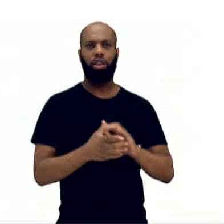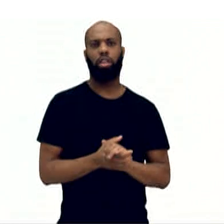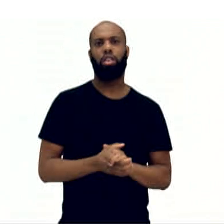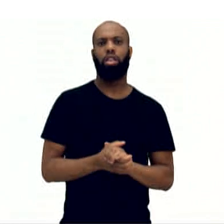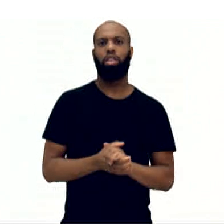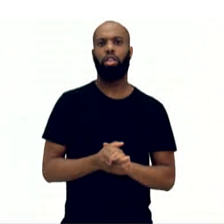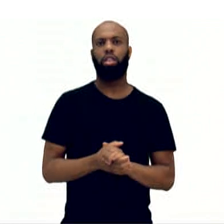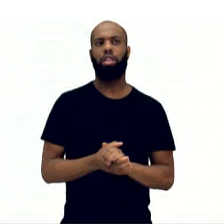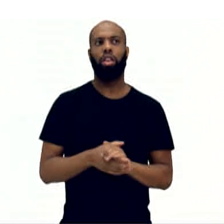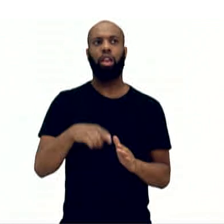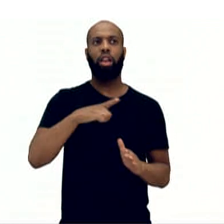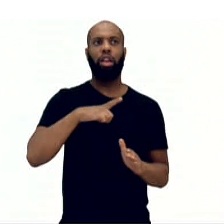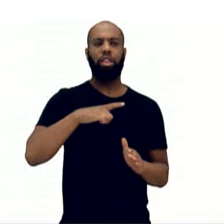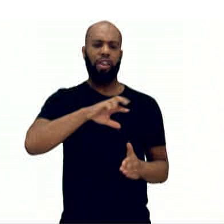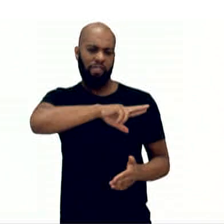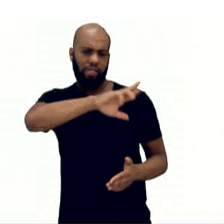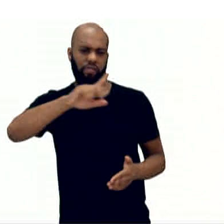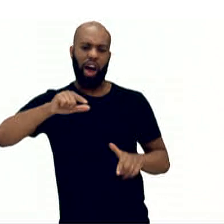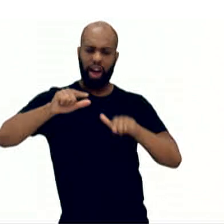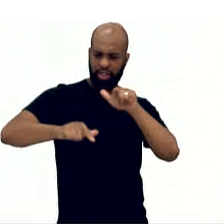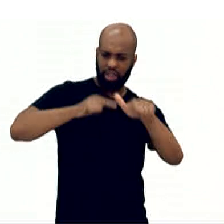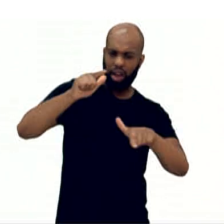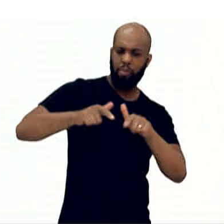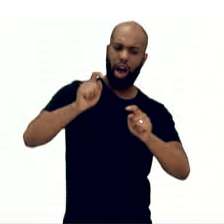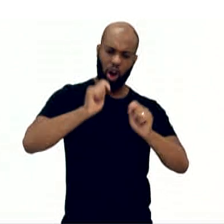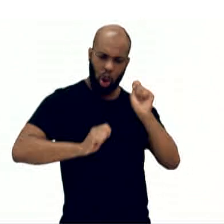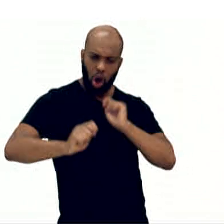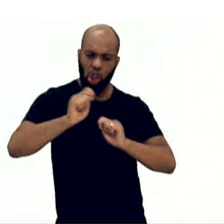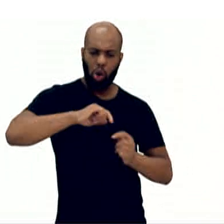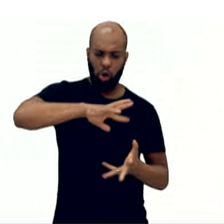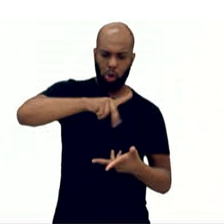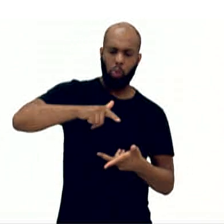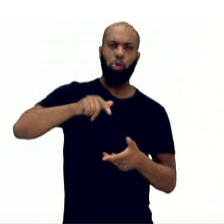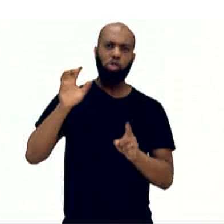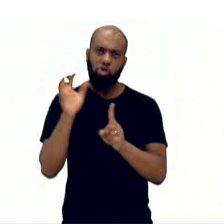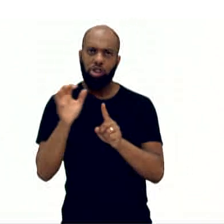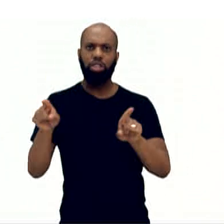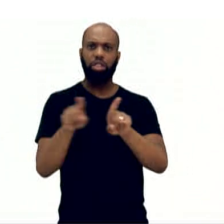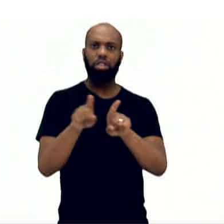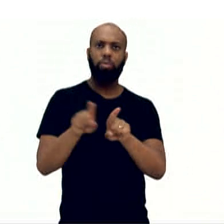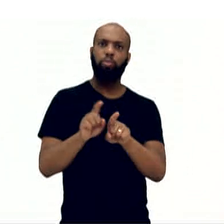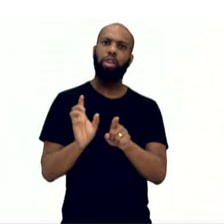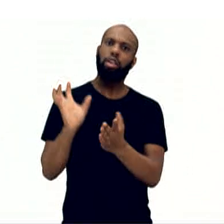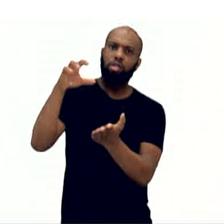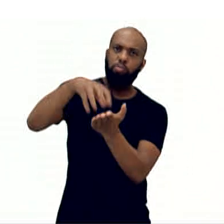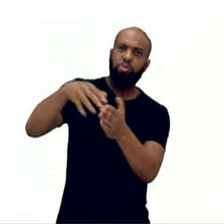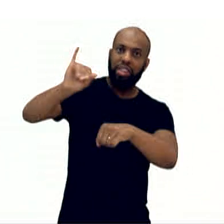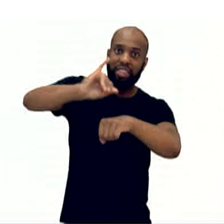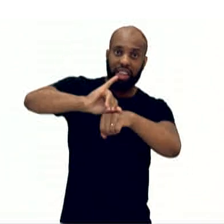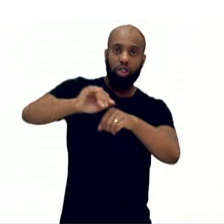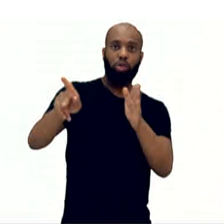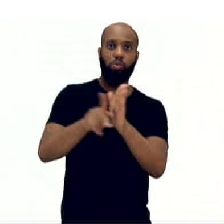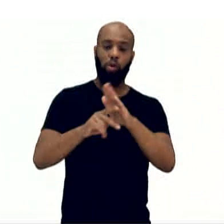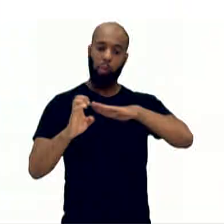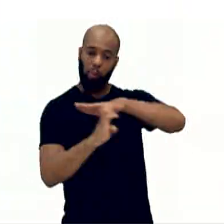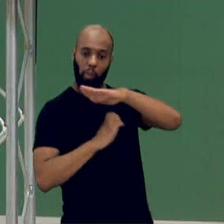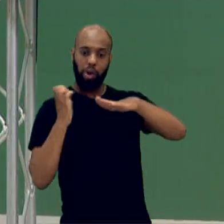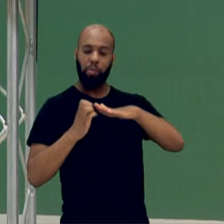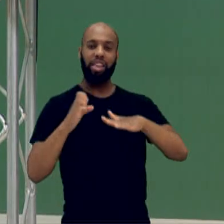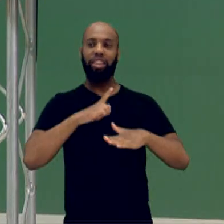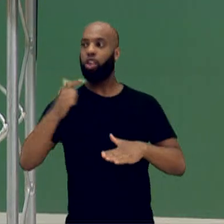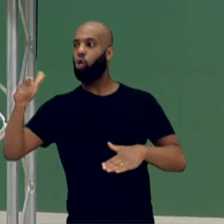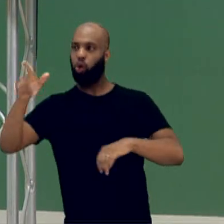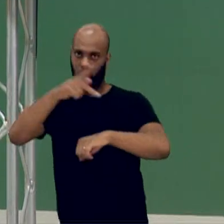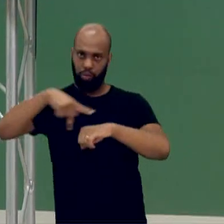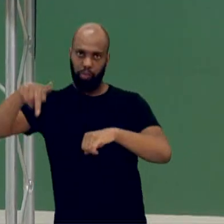cidades? Abriga uma variedade de serviços econômicos internacionais e sede das corporações multinacionais. Elas são as